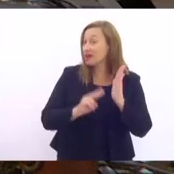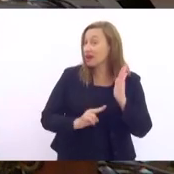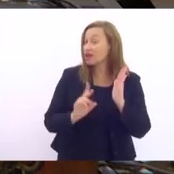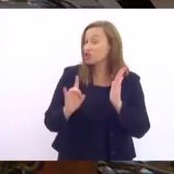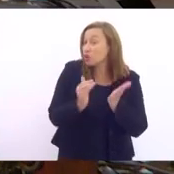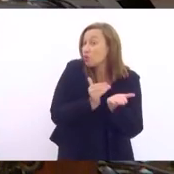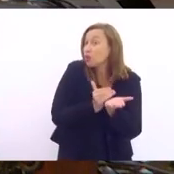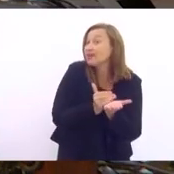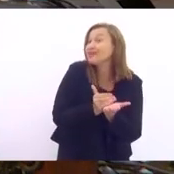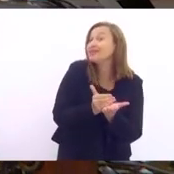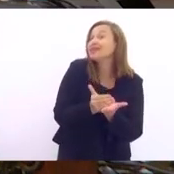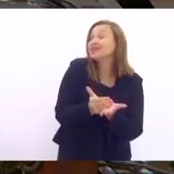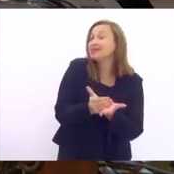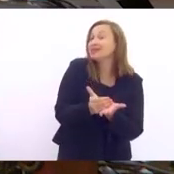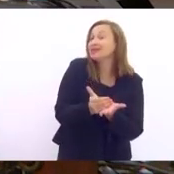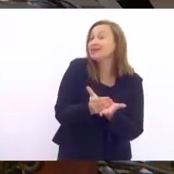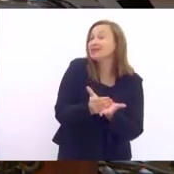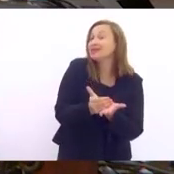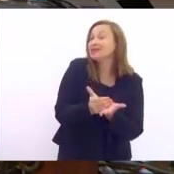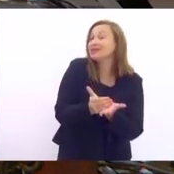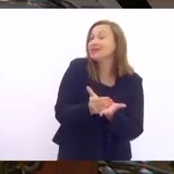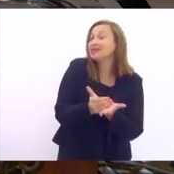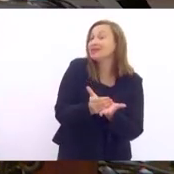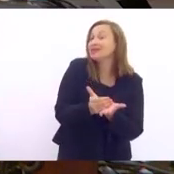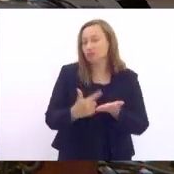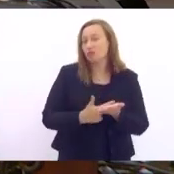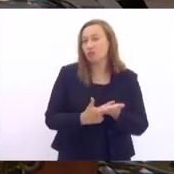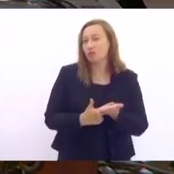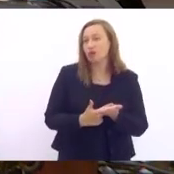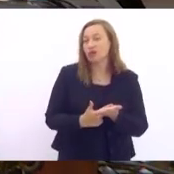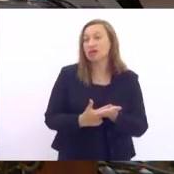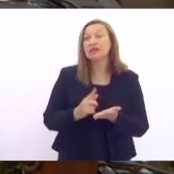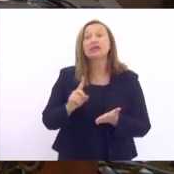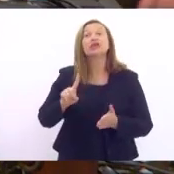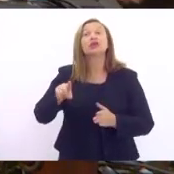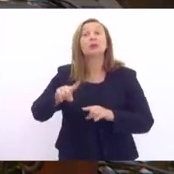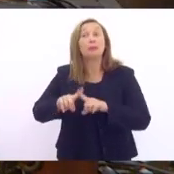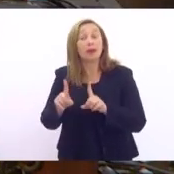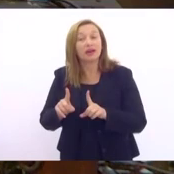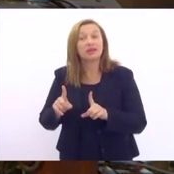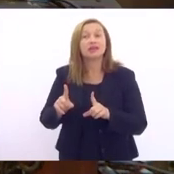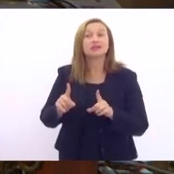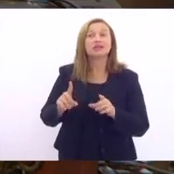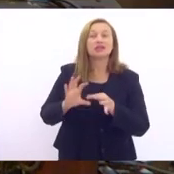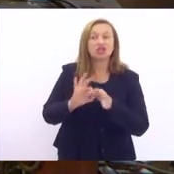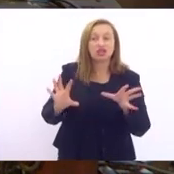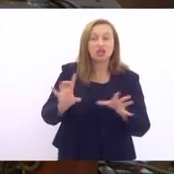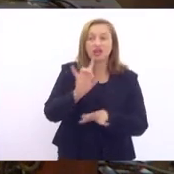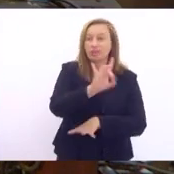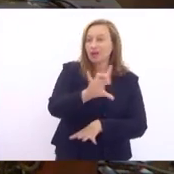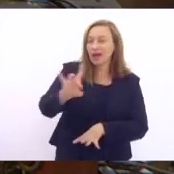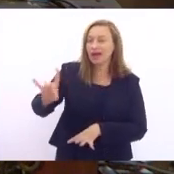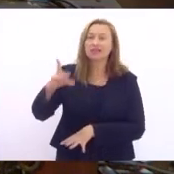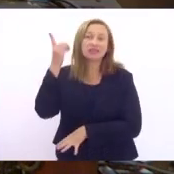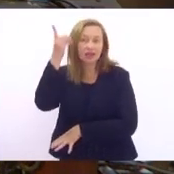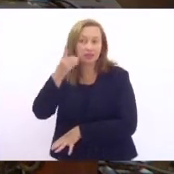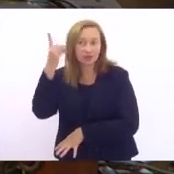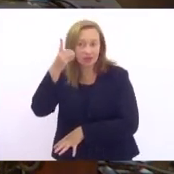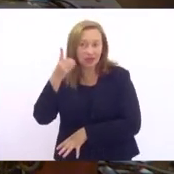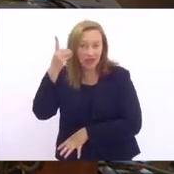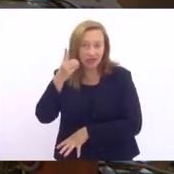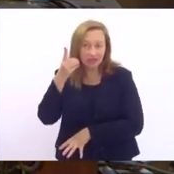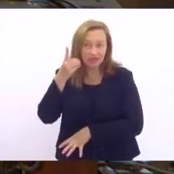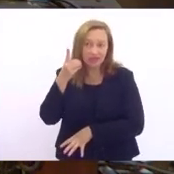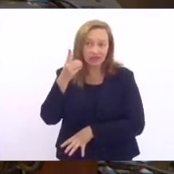segunda dispensando. Presidente, me mas permite. Iremos disponibilizar a cada deputado em seguida cópia integral digital do